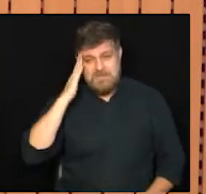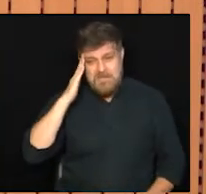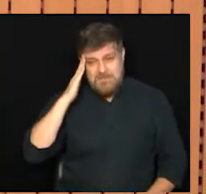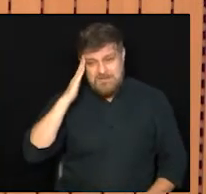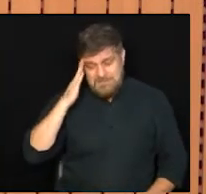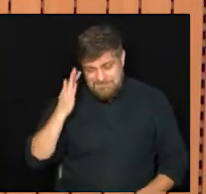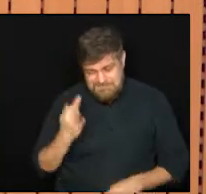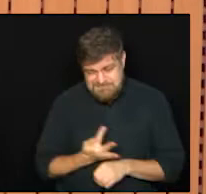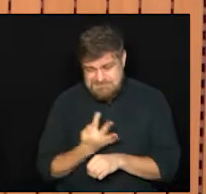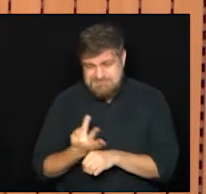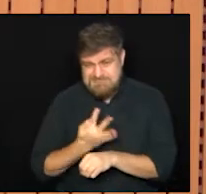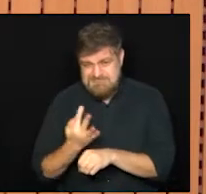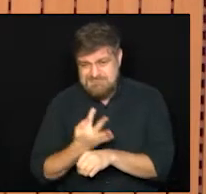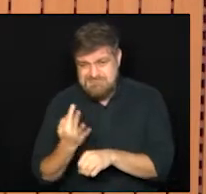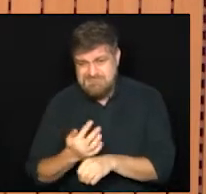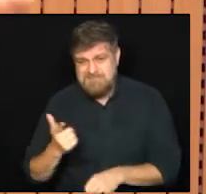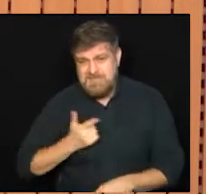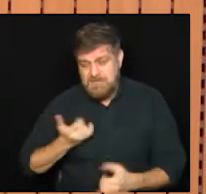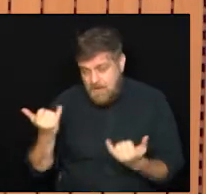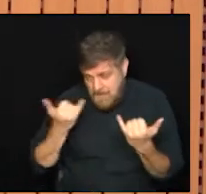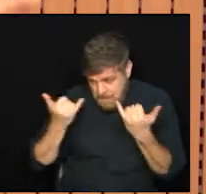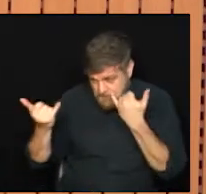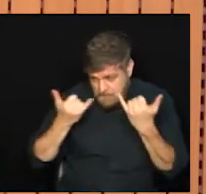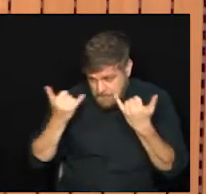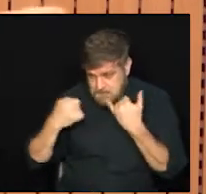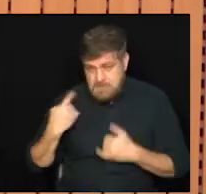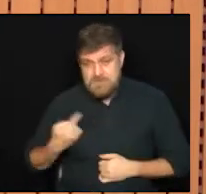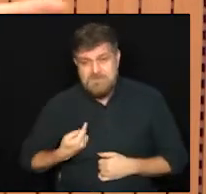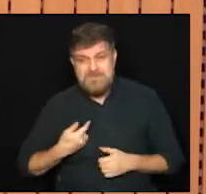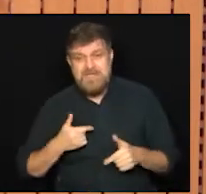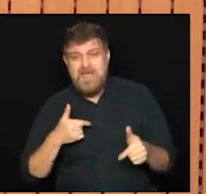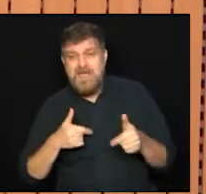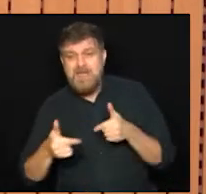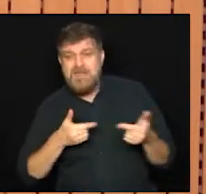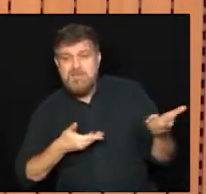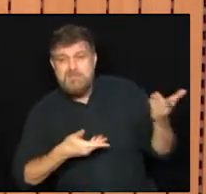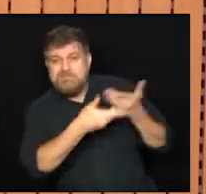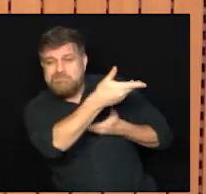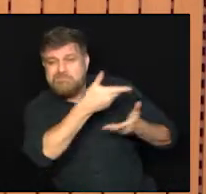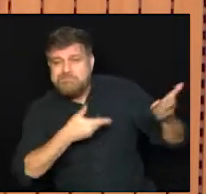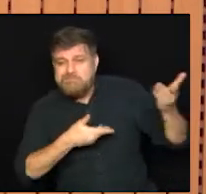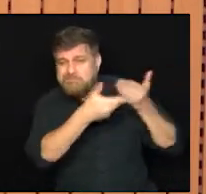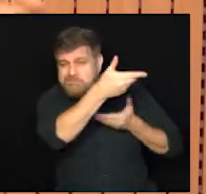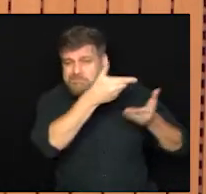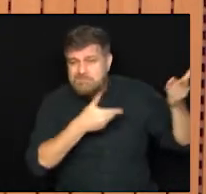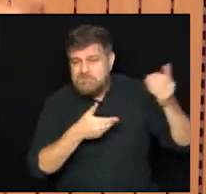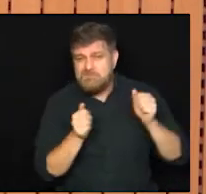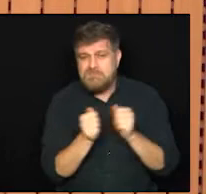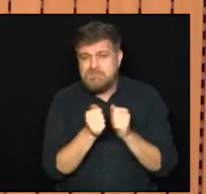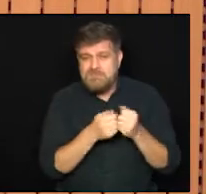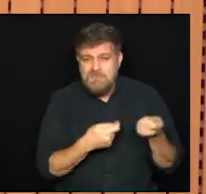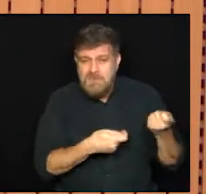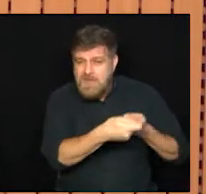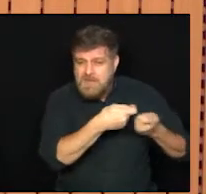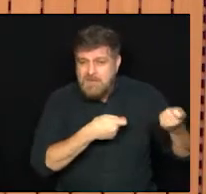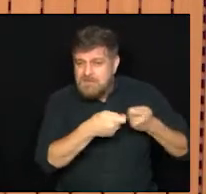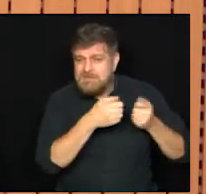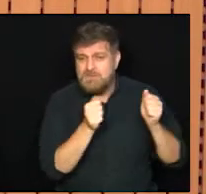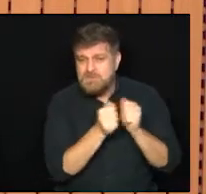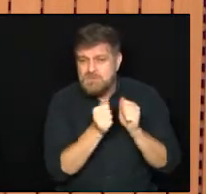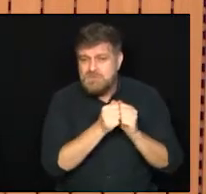procurar, a partir dessas informações, fazer esse trabalho de sensibilização, de negociação,